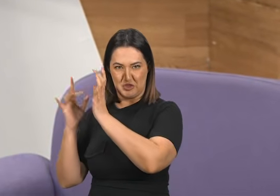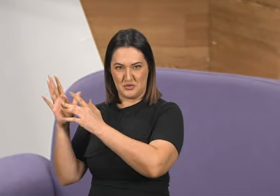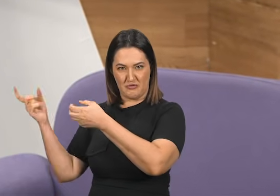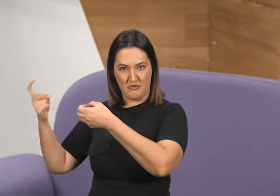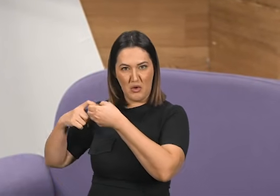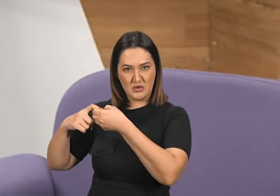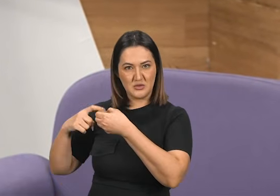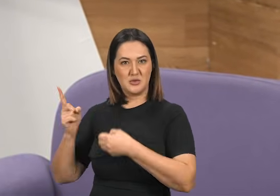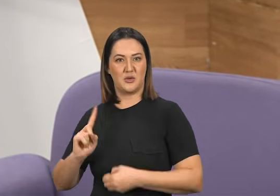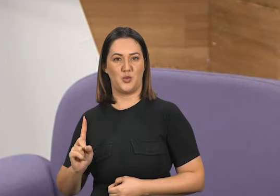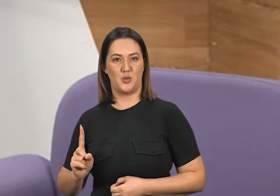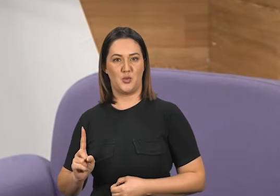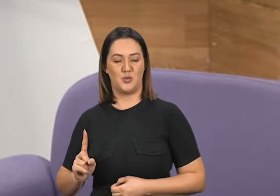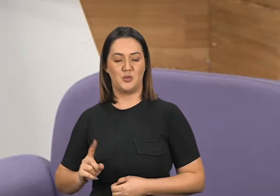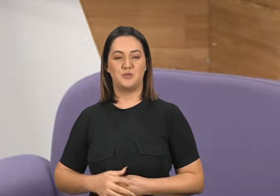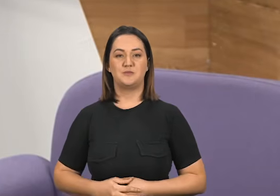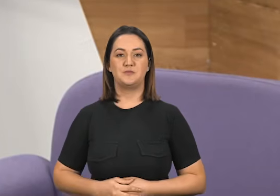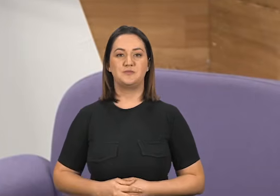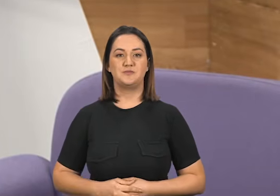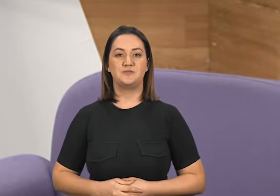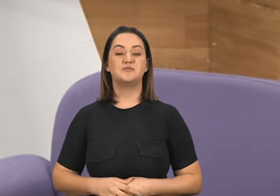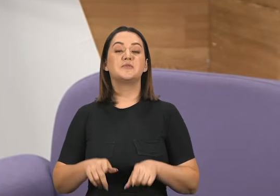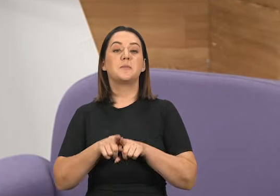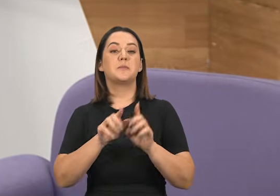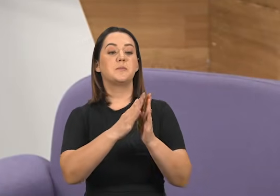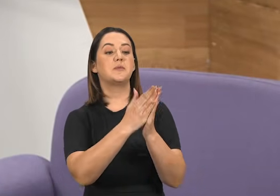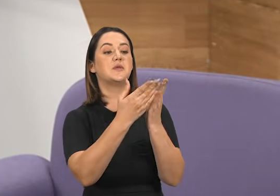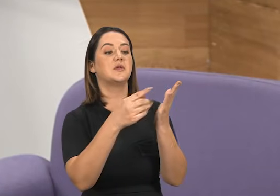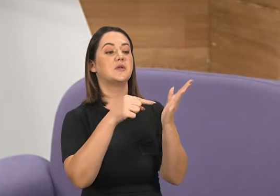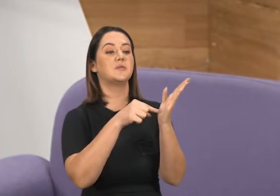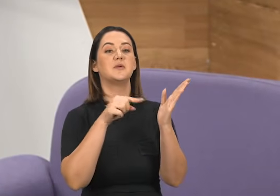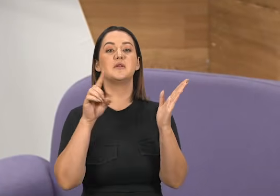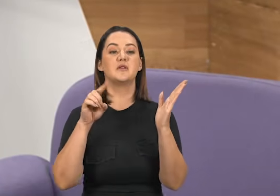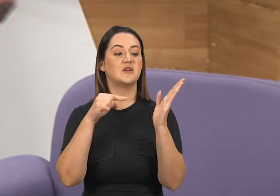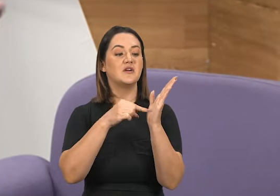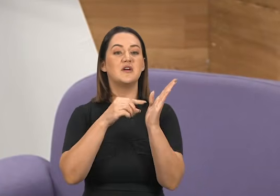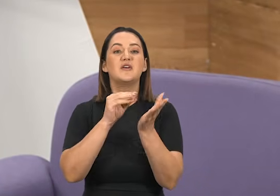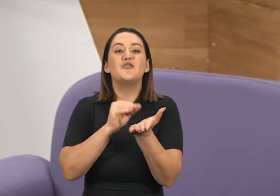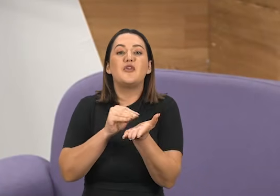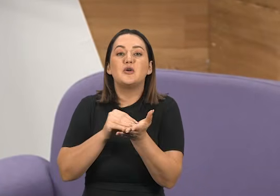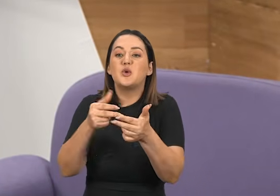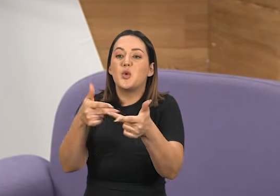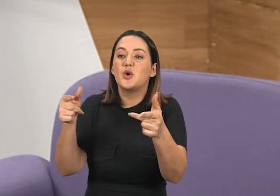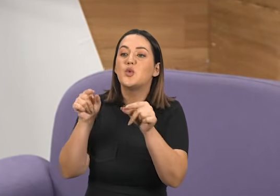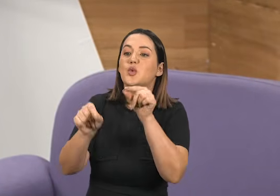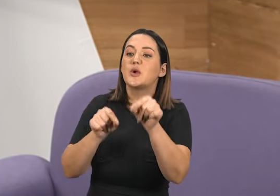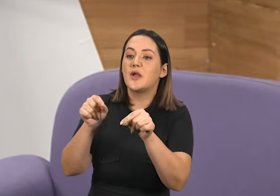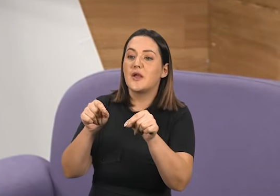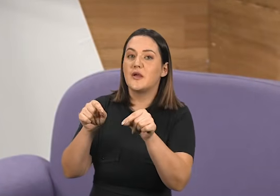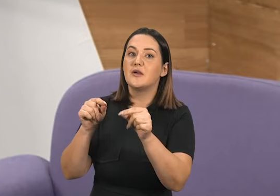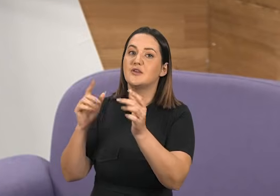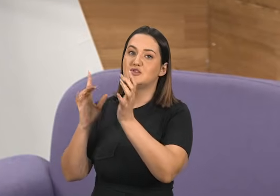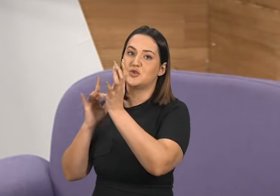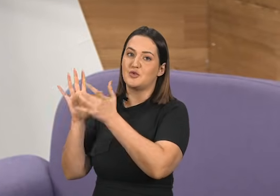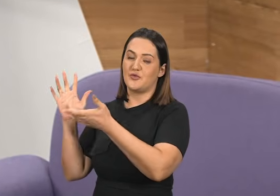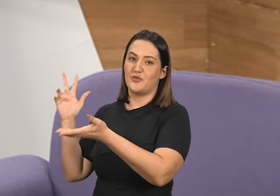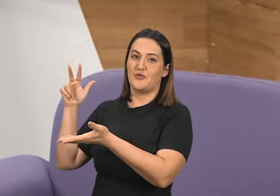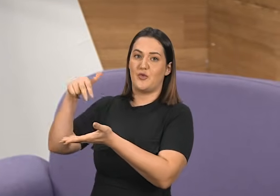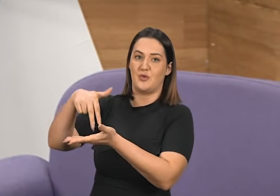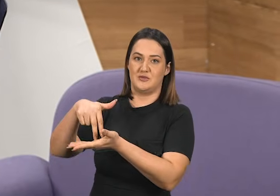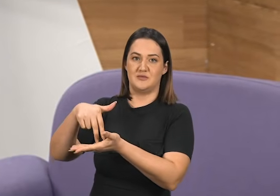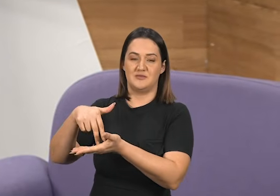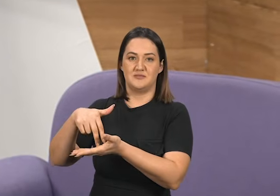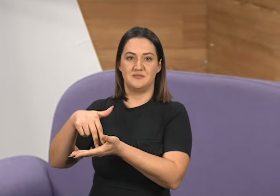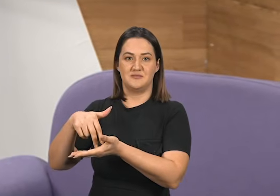não? E mais, de acordo com a Bíblia, o que falta para Jesus voltar? O que a Bíblia fala sobre